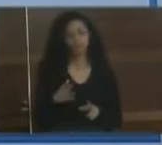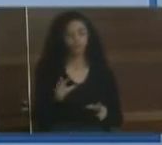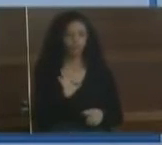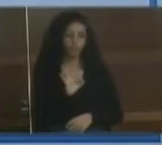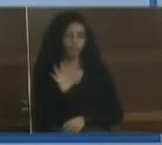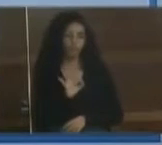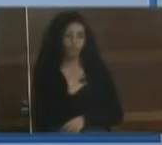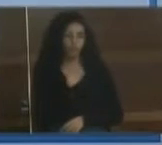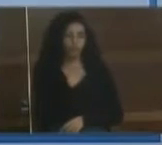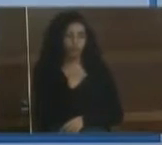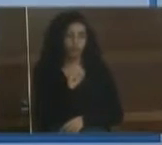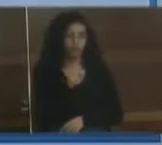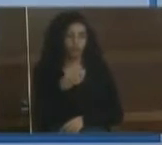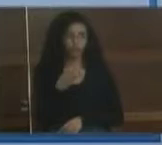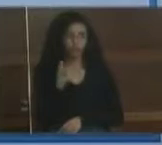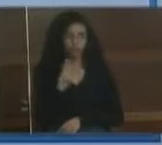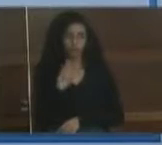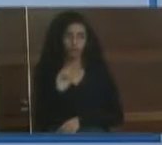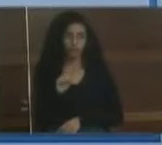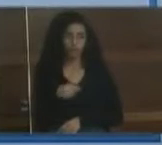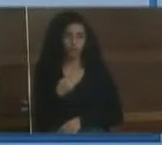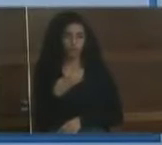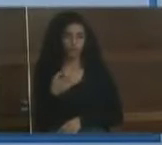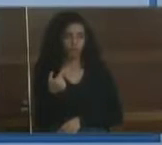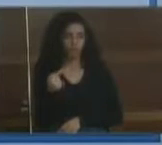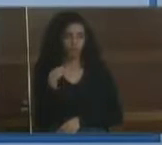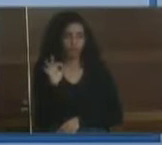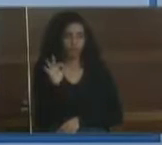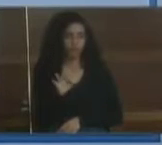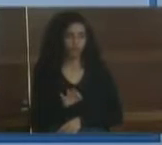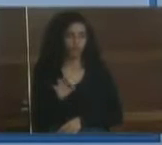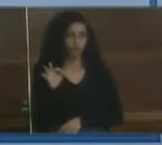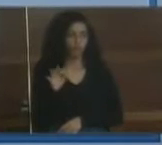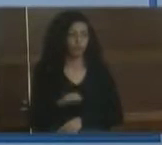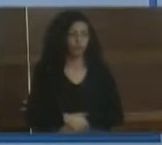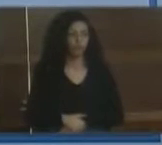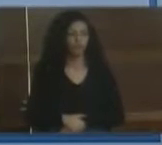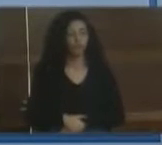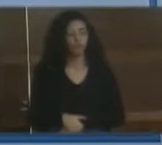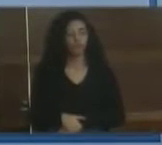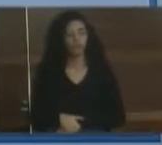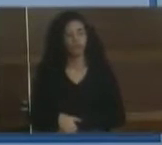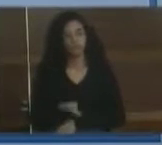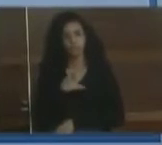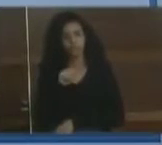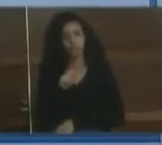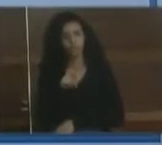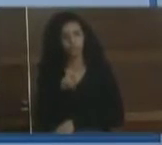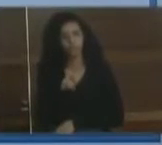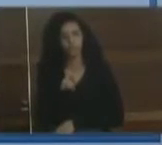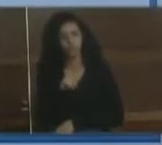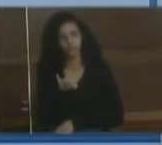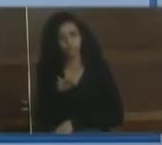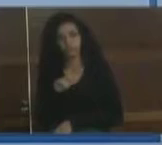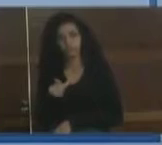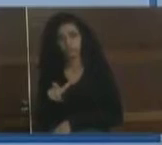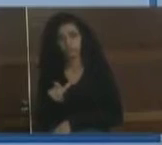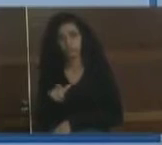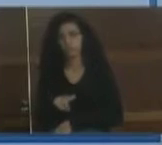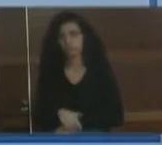percentual de 93 vírgula quarenta e sete porcento despesas de capital despesa orçada